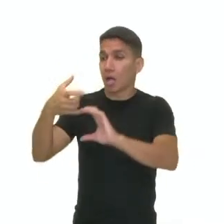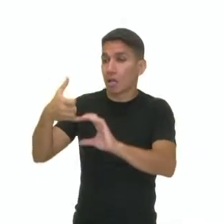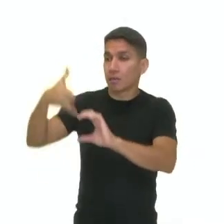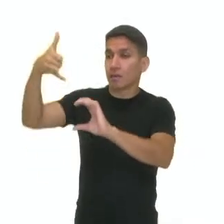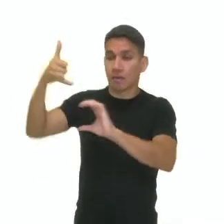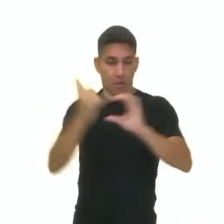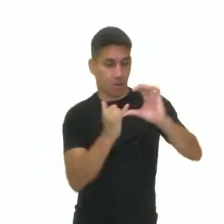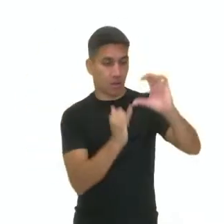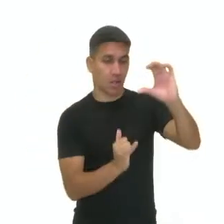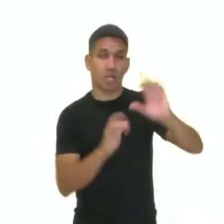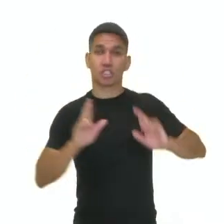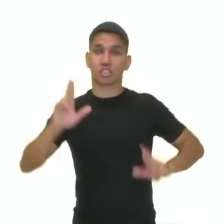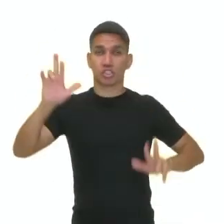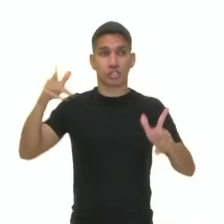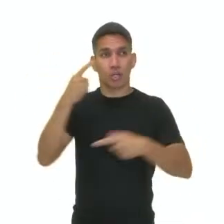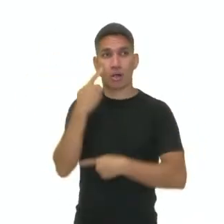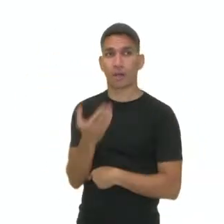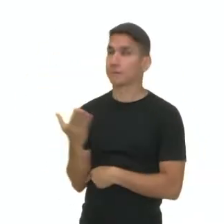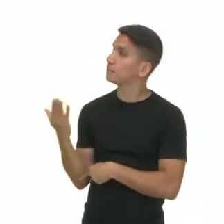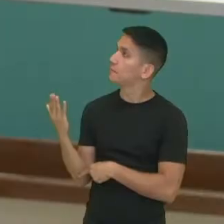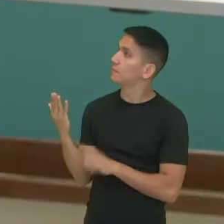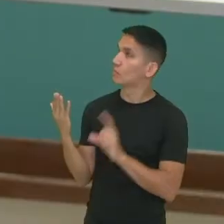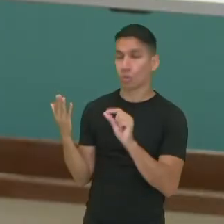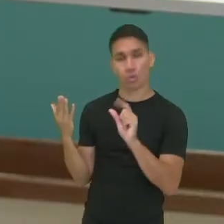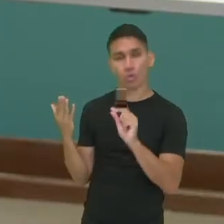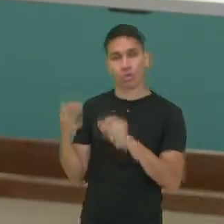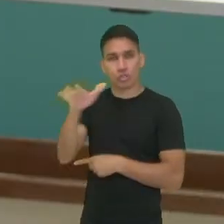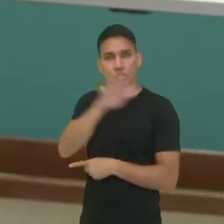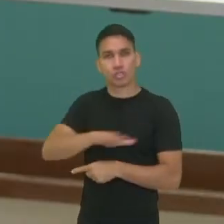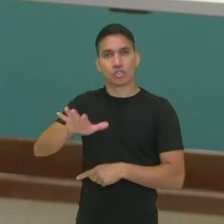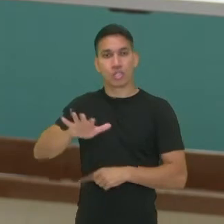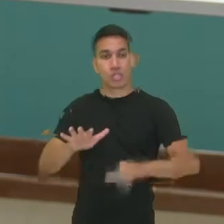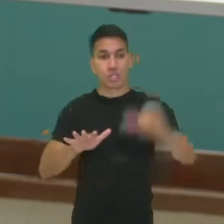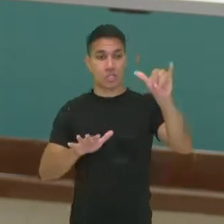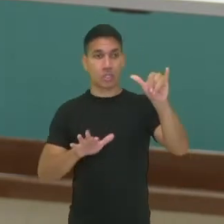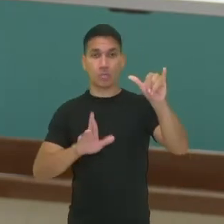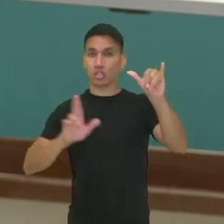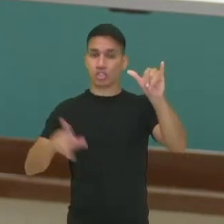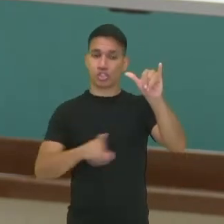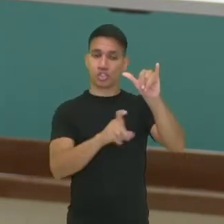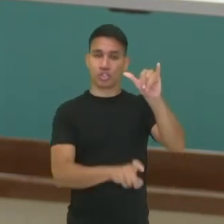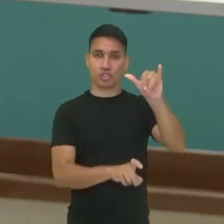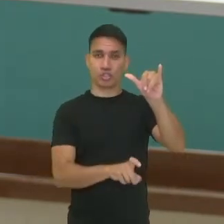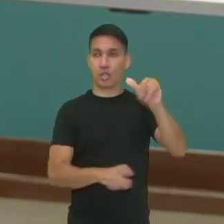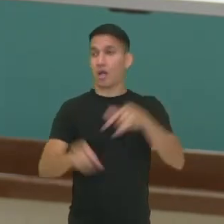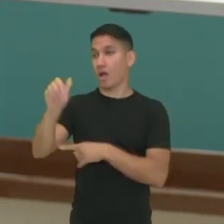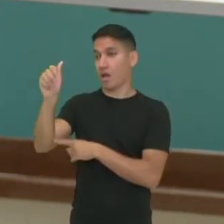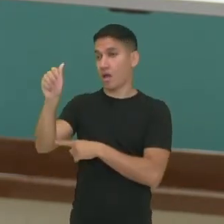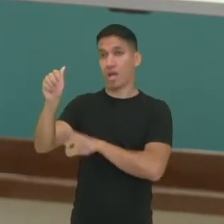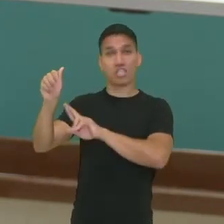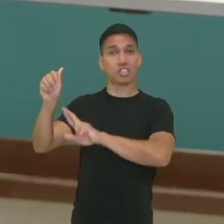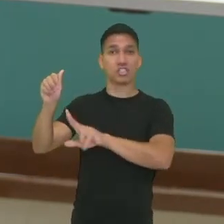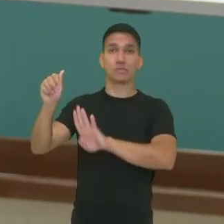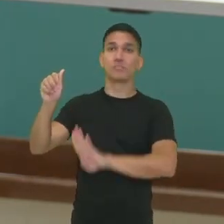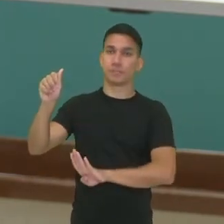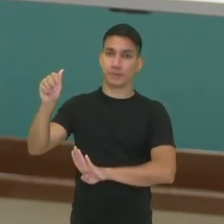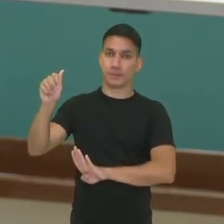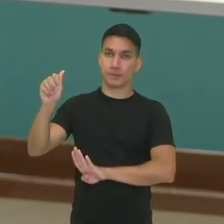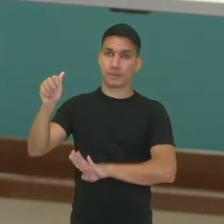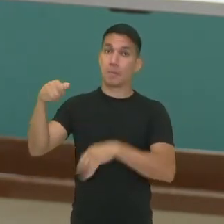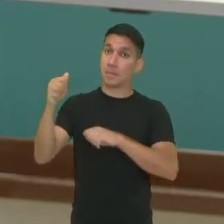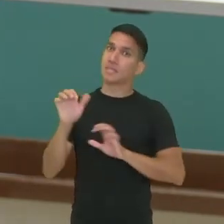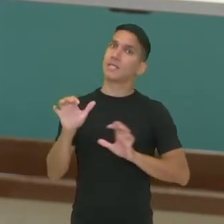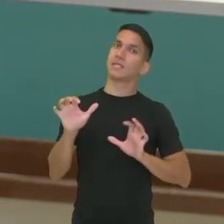diferentes. Observe aqui genericamente, de maneira que Y é diferente de X e A é diferente de